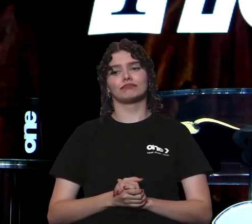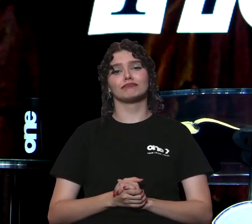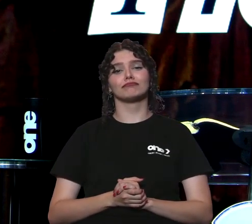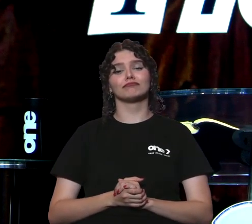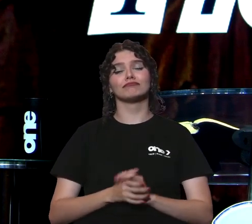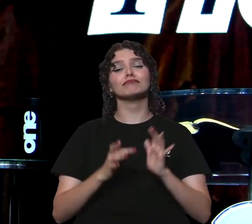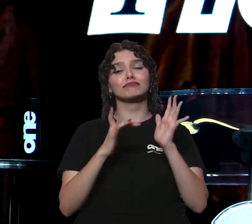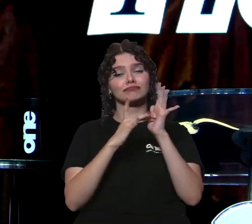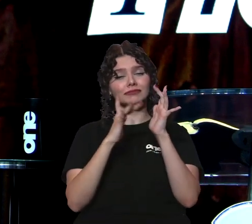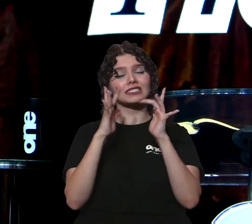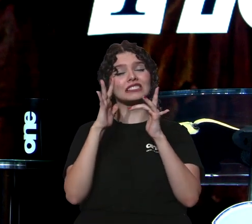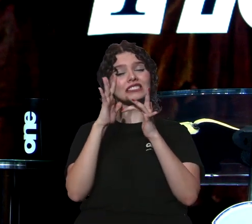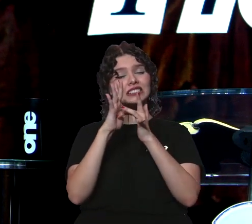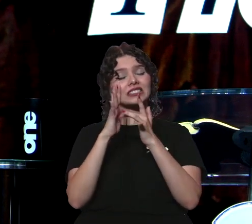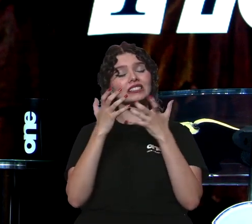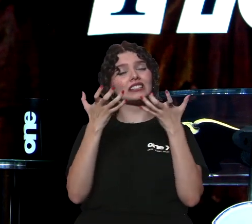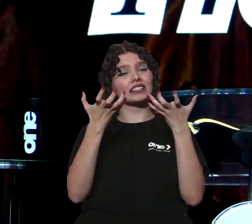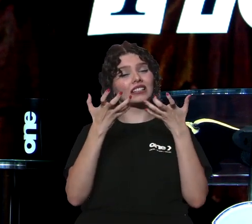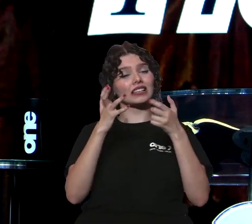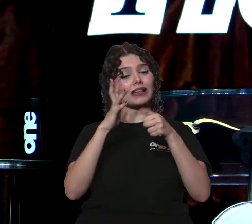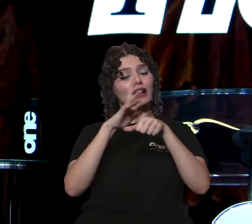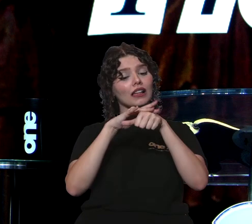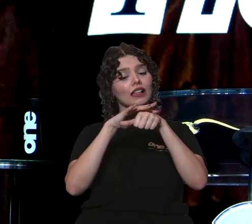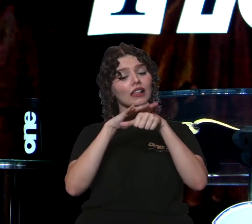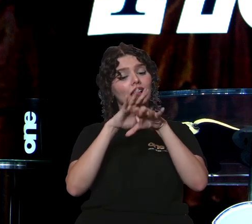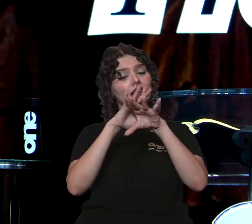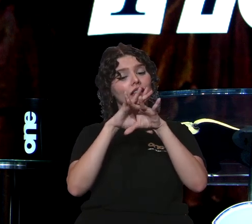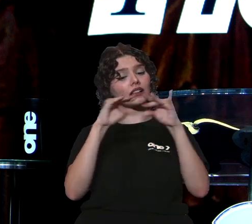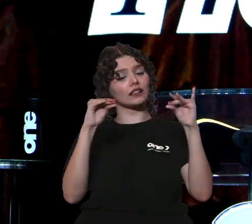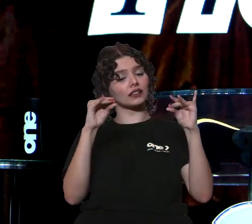Deixa Jesus tocar as suas feridas.